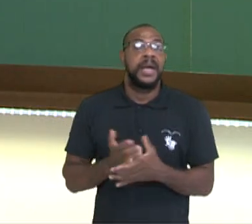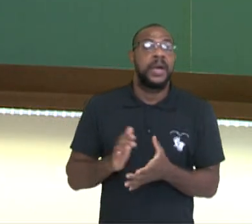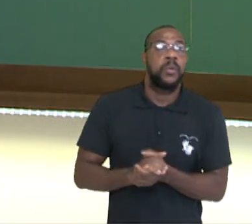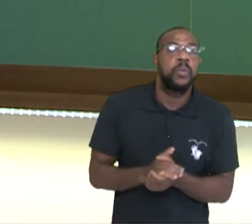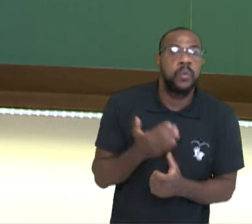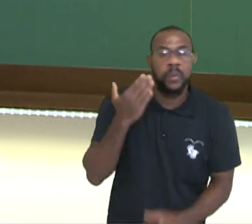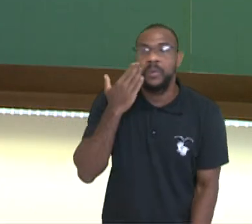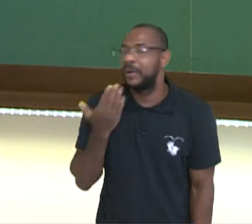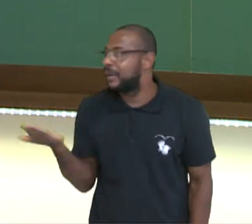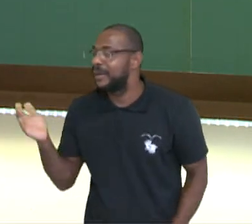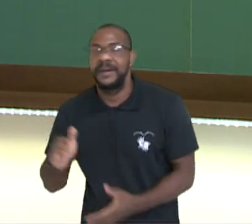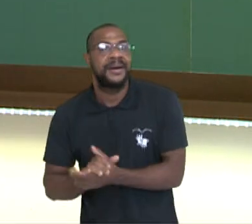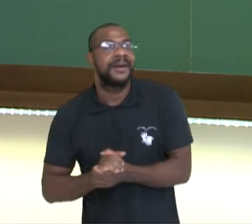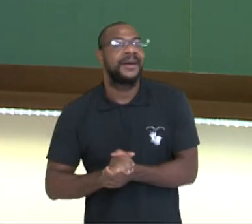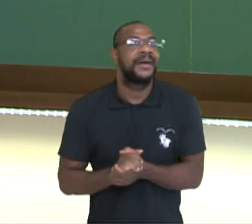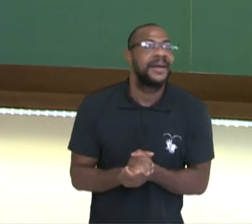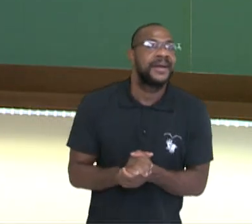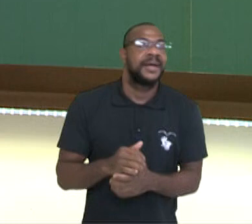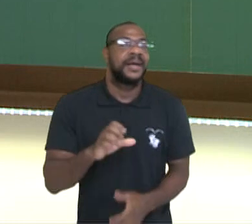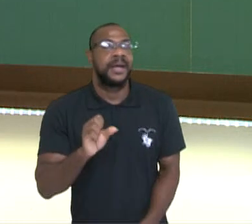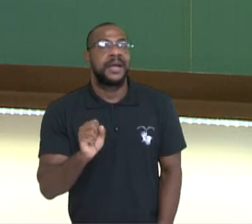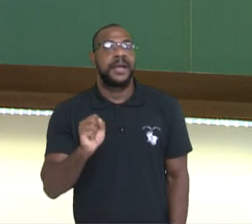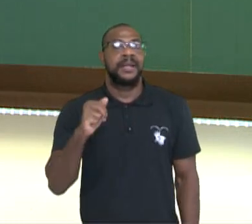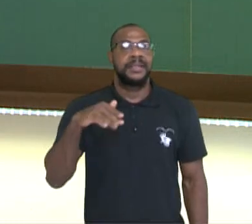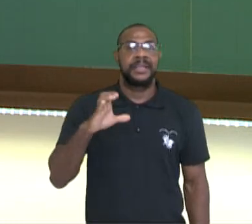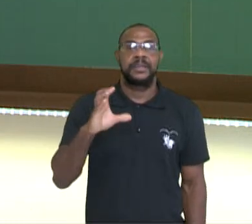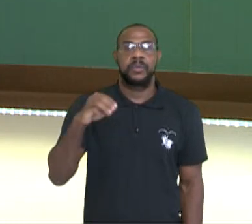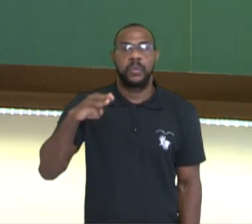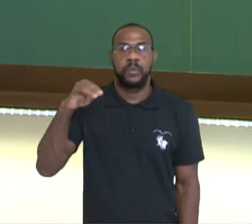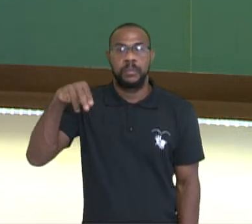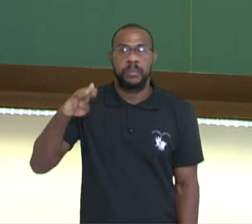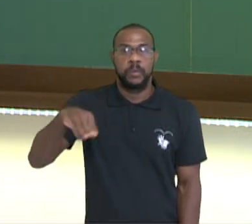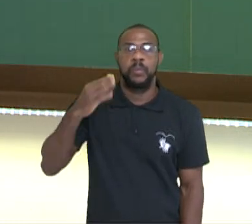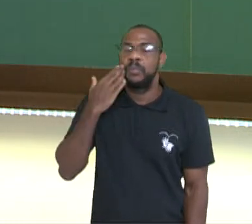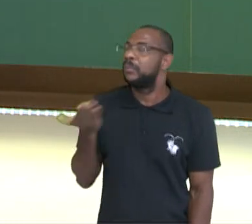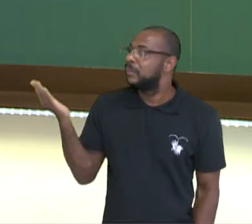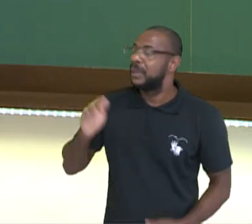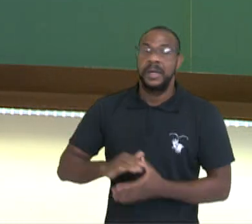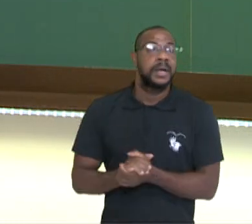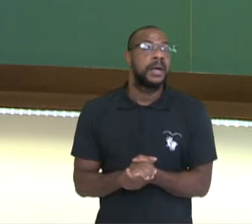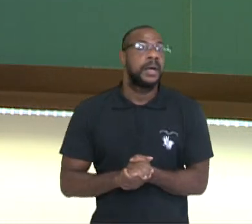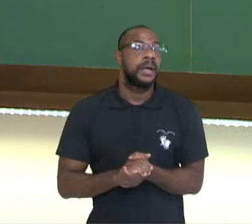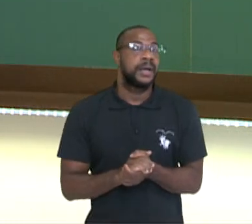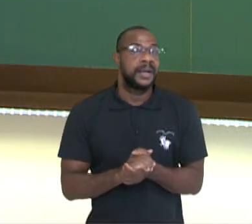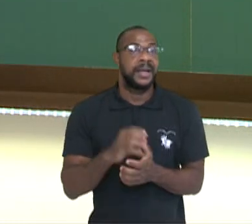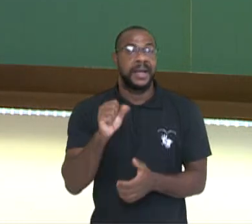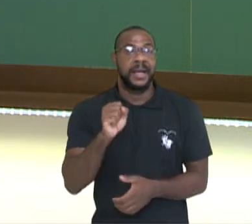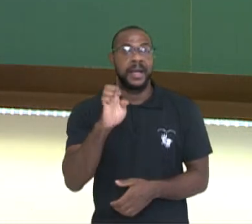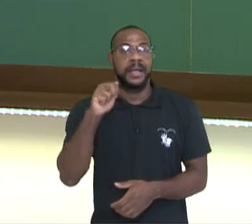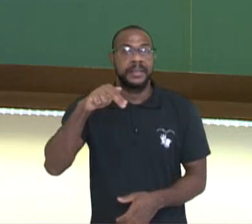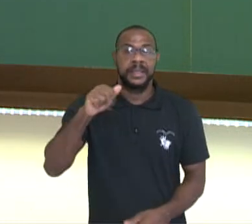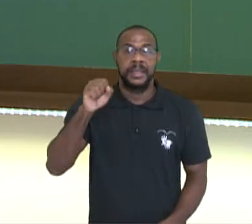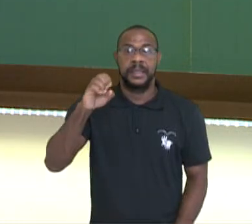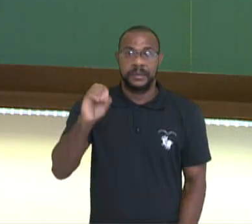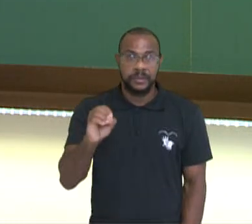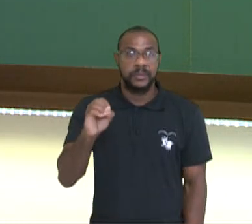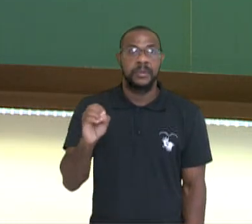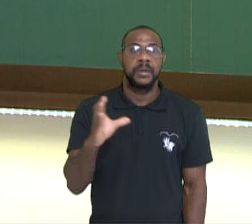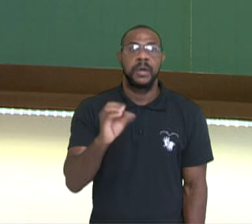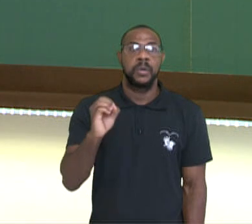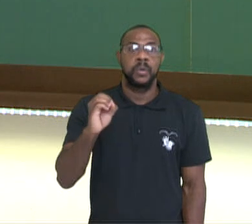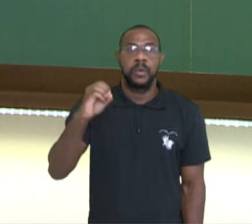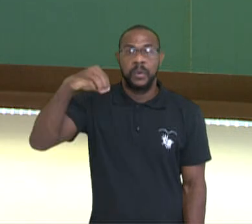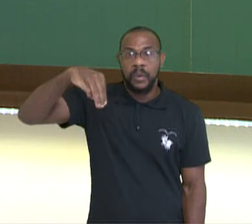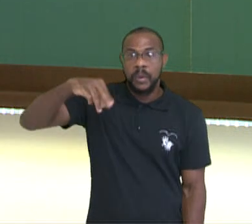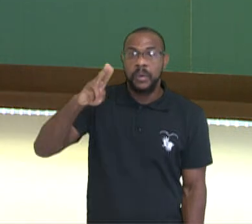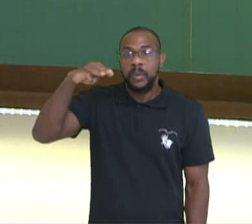E como o próprio nome diz, é bem mais comum, né? São as nossas impressões cotidianas, as nossas impressões sobre a realidade. Então,